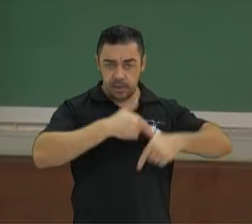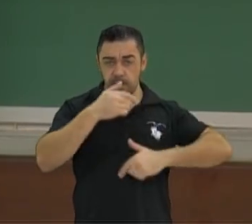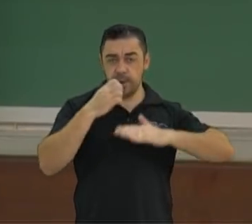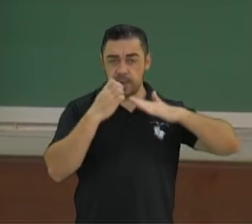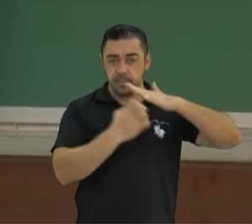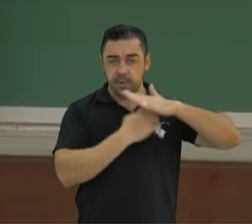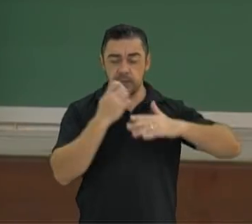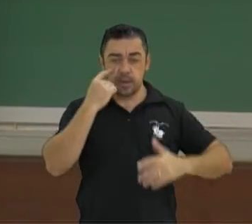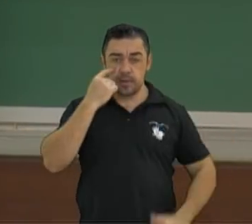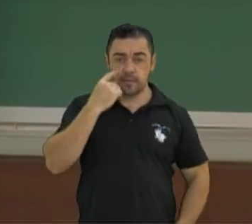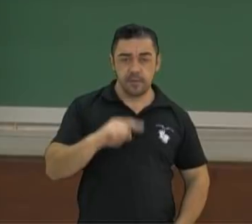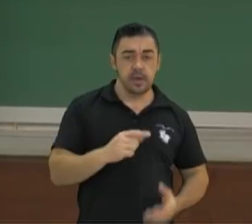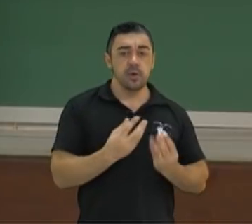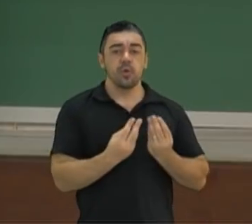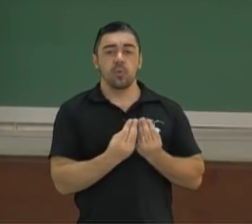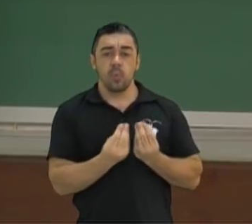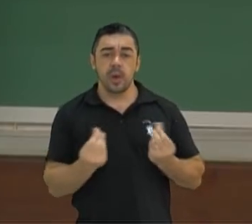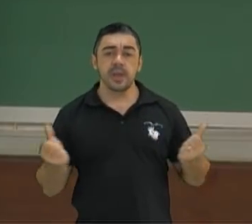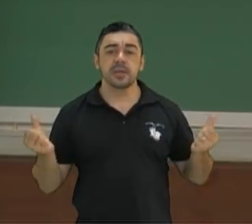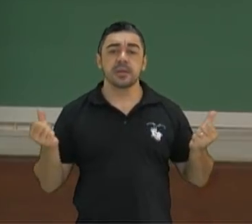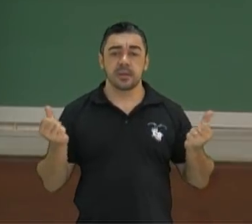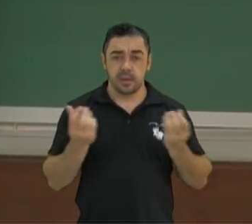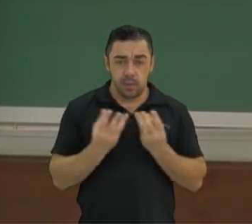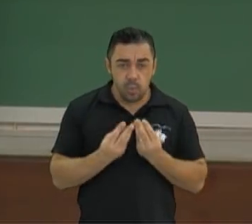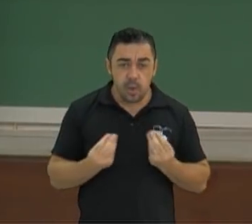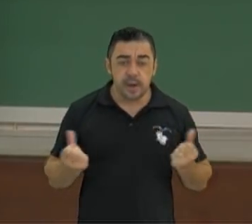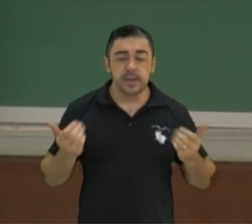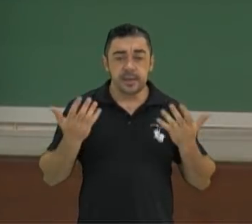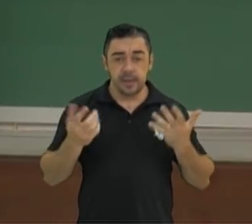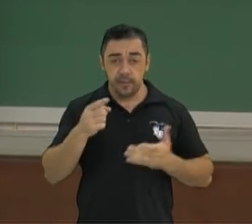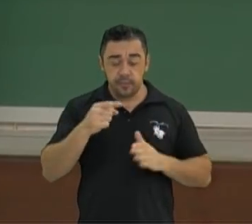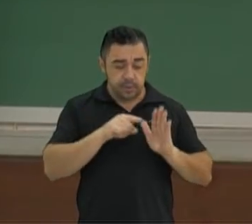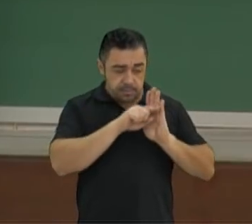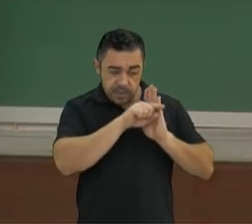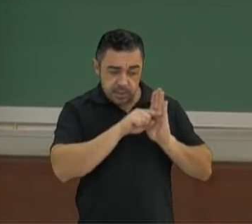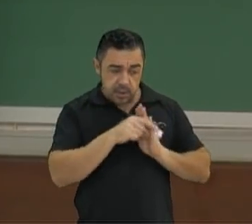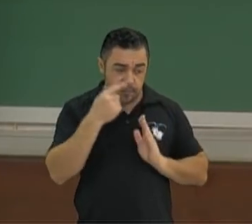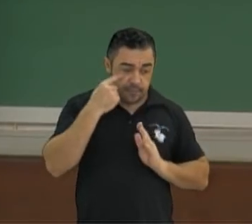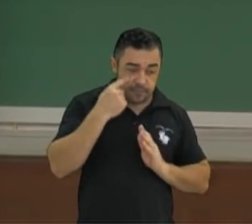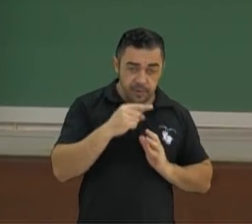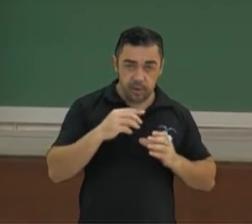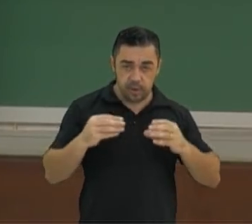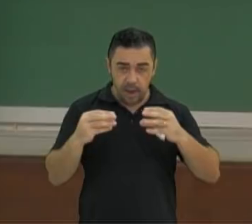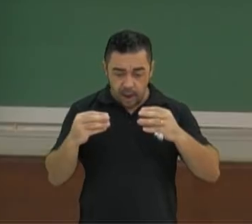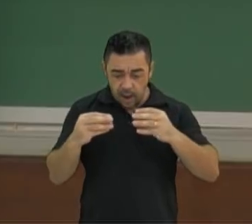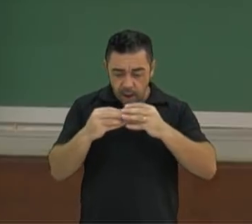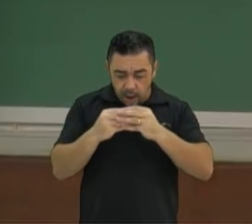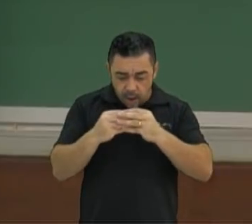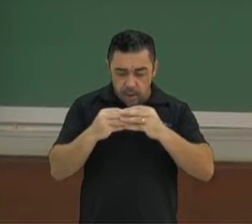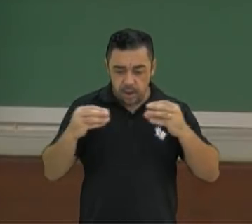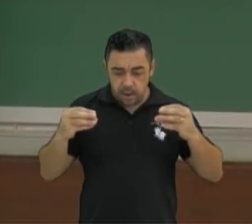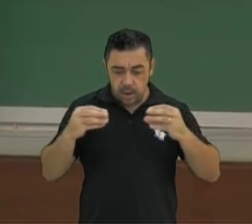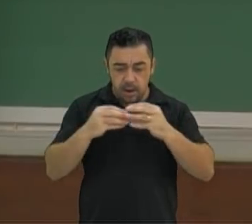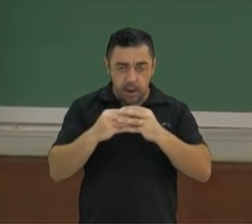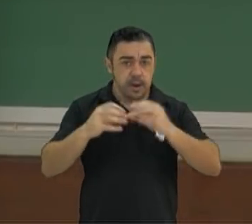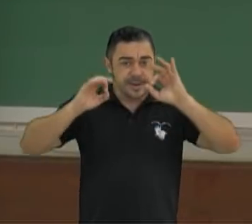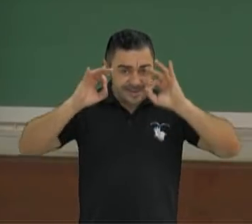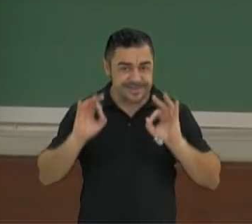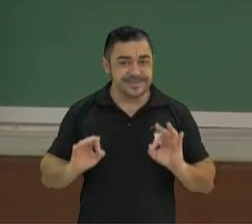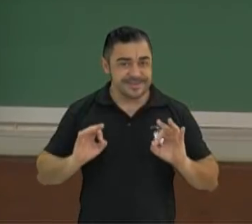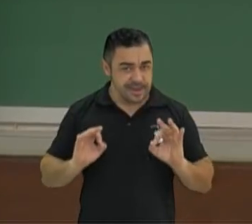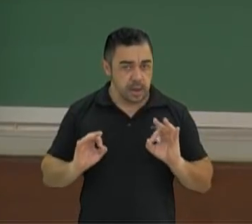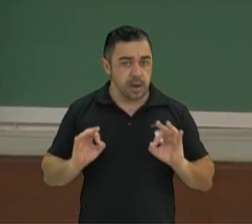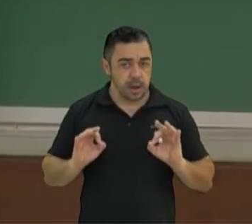o controle de qualidade dessa empresa. Eles querem que você verifique se essas cápsulas elas estão saindo exatamente